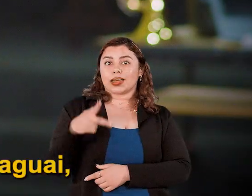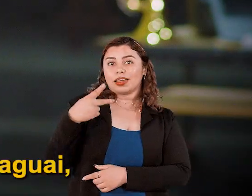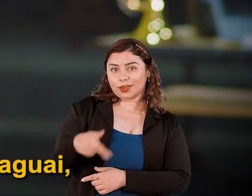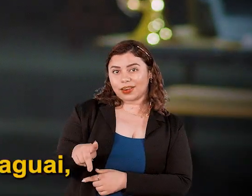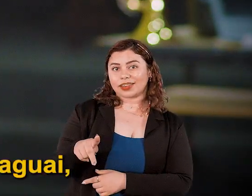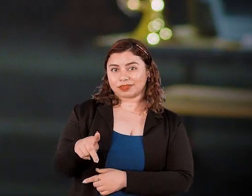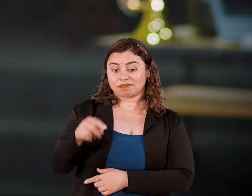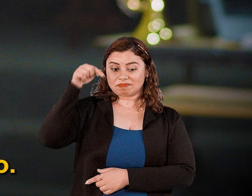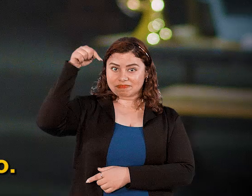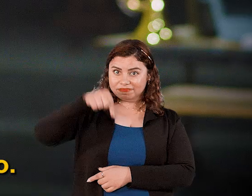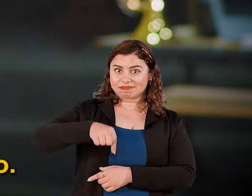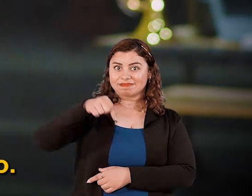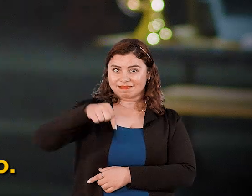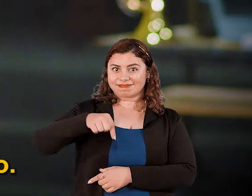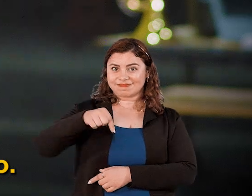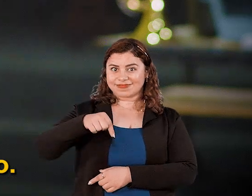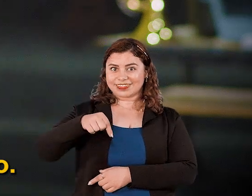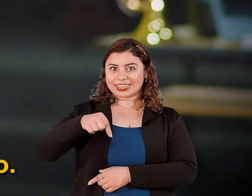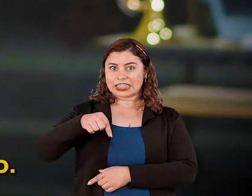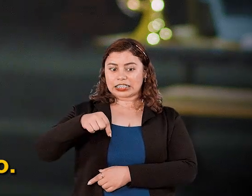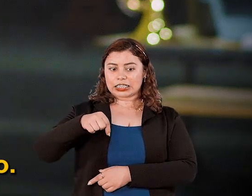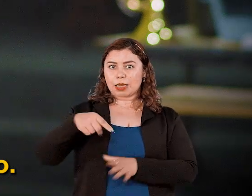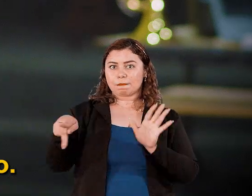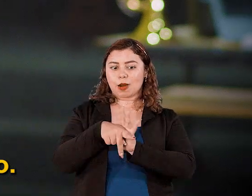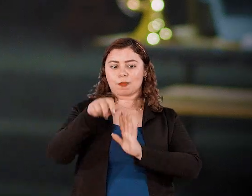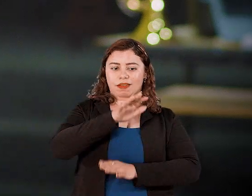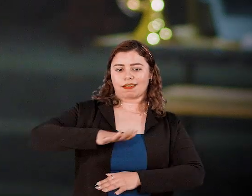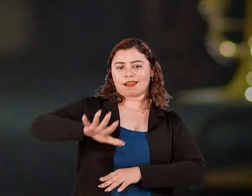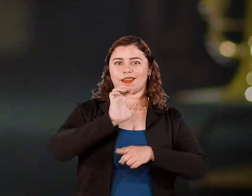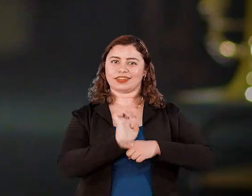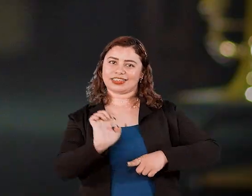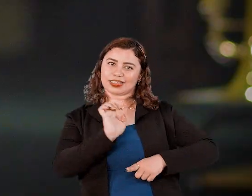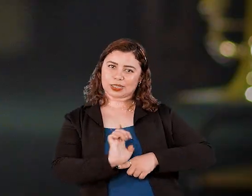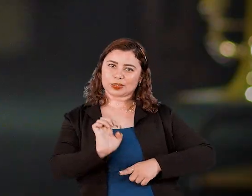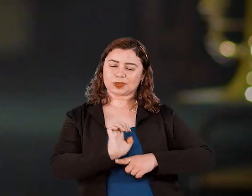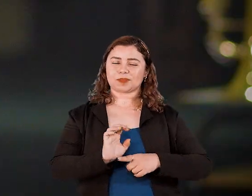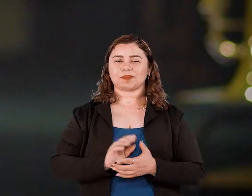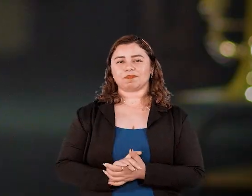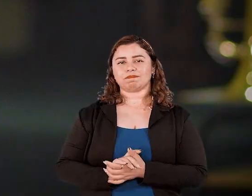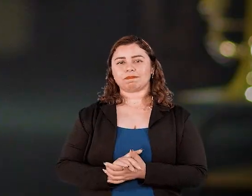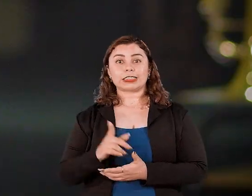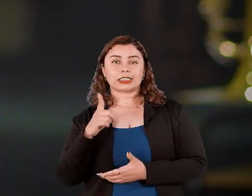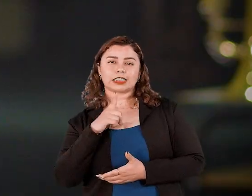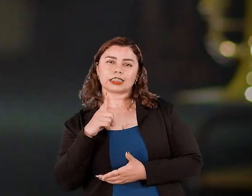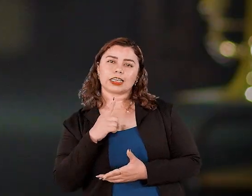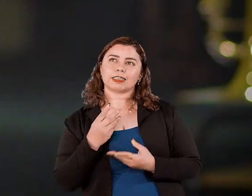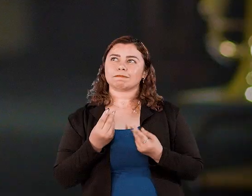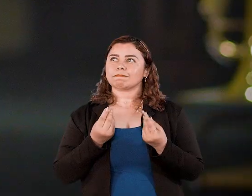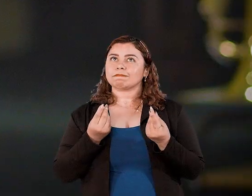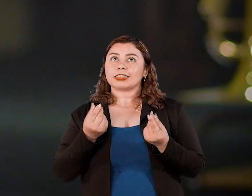Paraguai aqui retratada em nosso estado. São